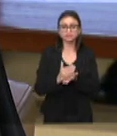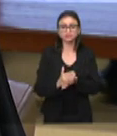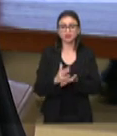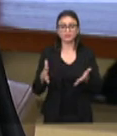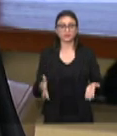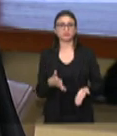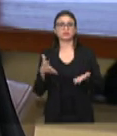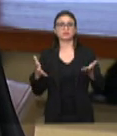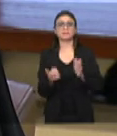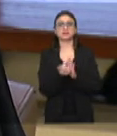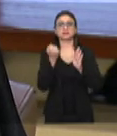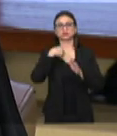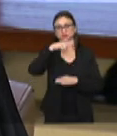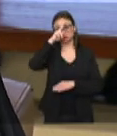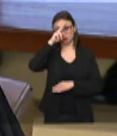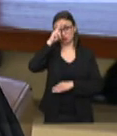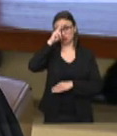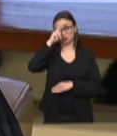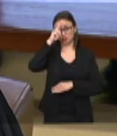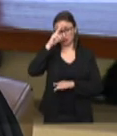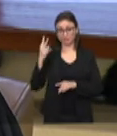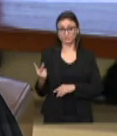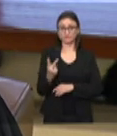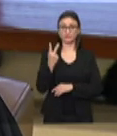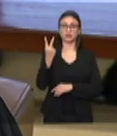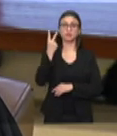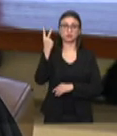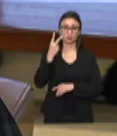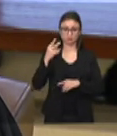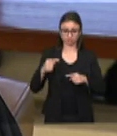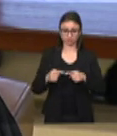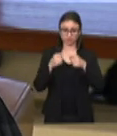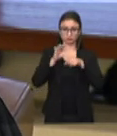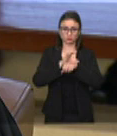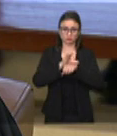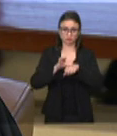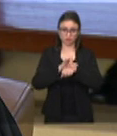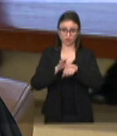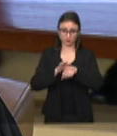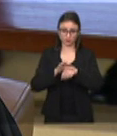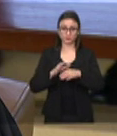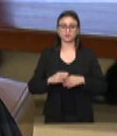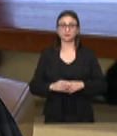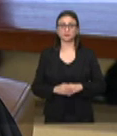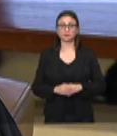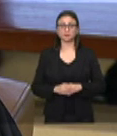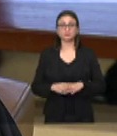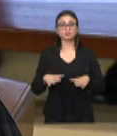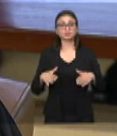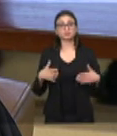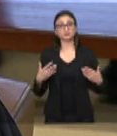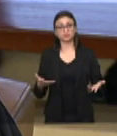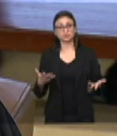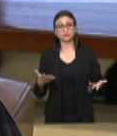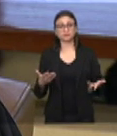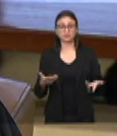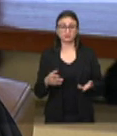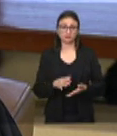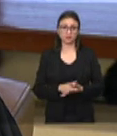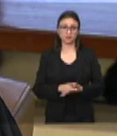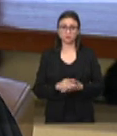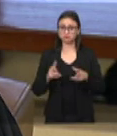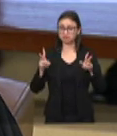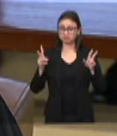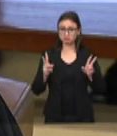promover marcos históricos e valores constitucionais. Em síntese, há que se reservar certa margem